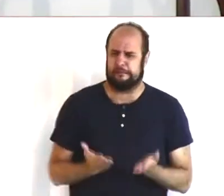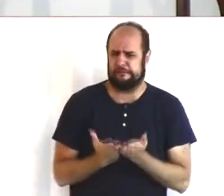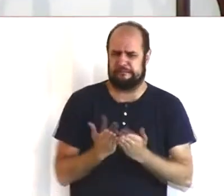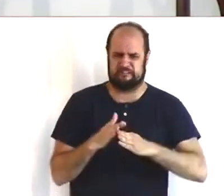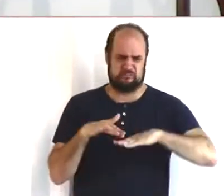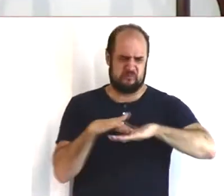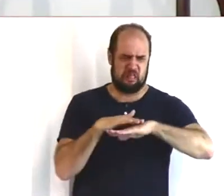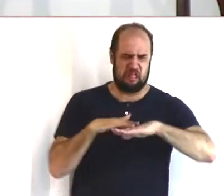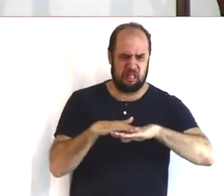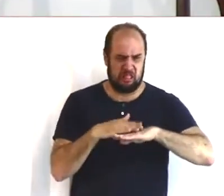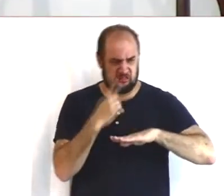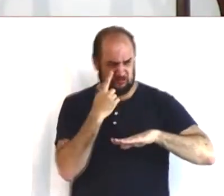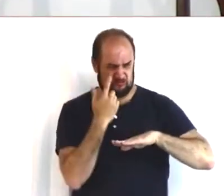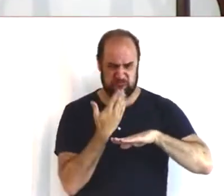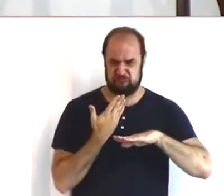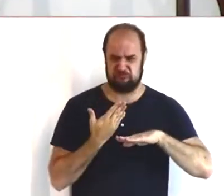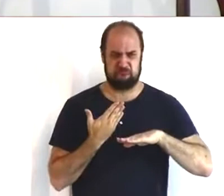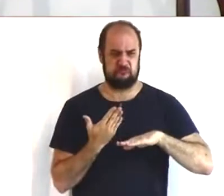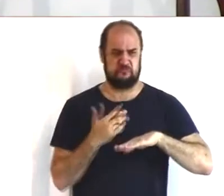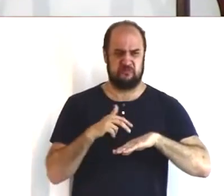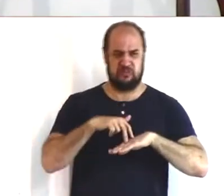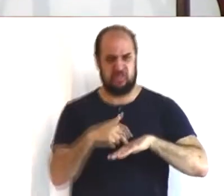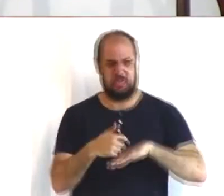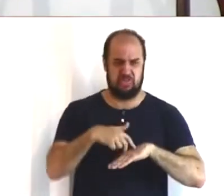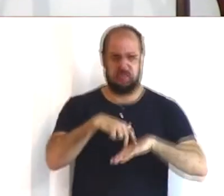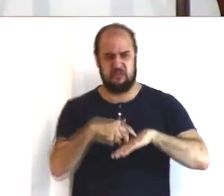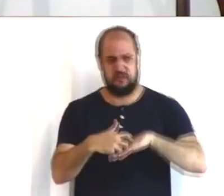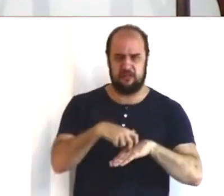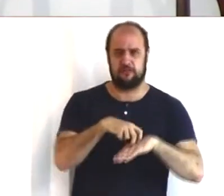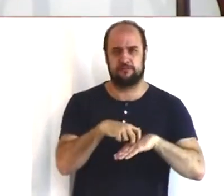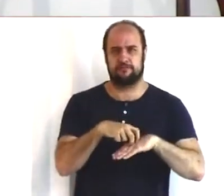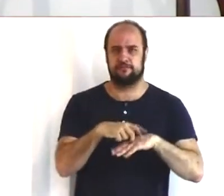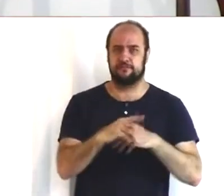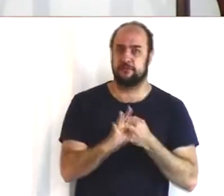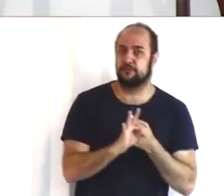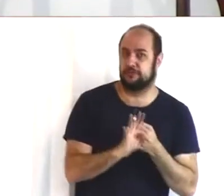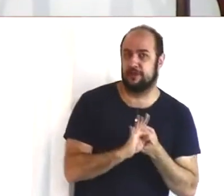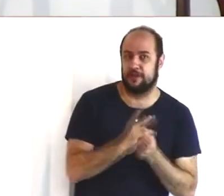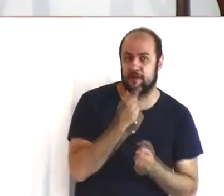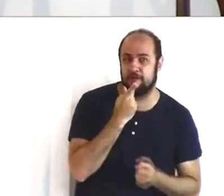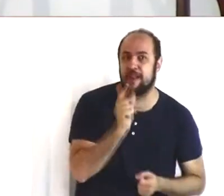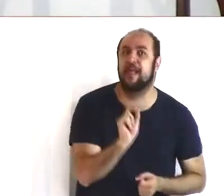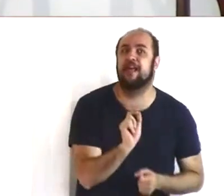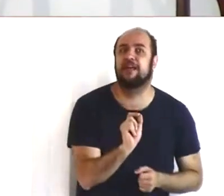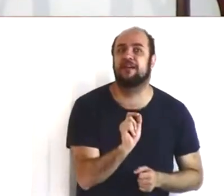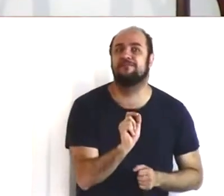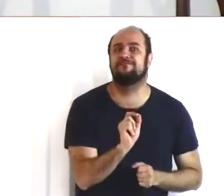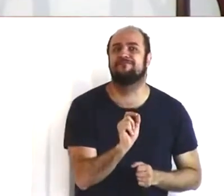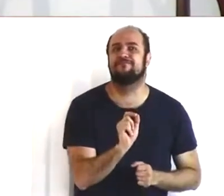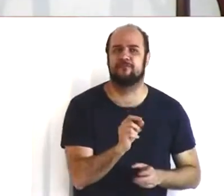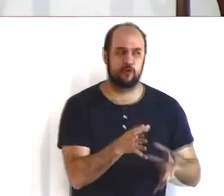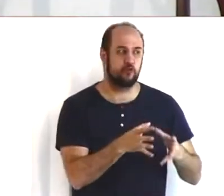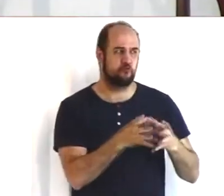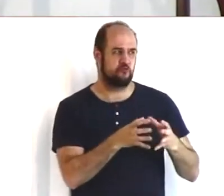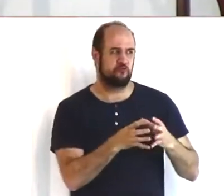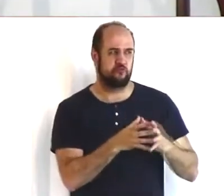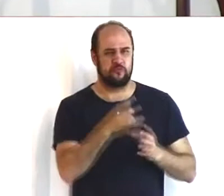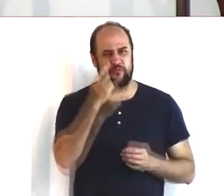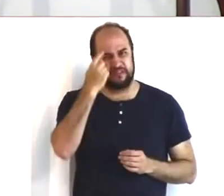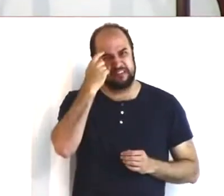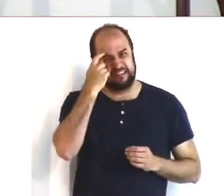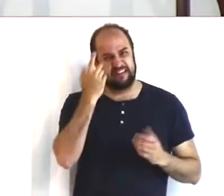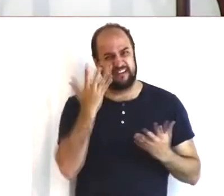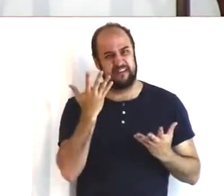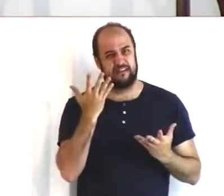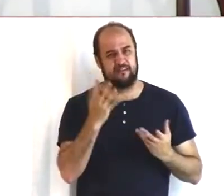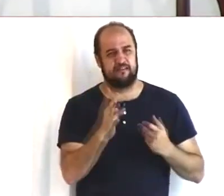cristianismo duvidoso, aquele cristianismo inconstante, Tiago tem uma palavra também para esse cristianismo, para esse grupo, esse jeito de pensar,